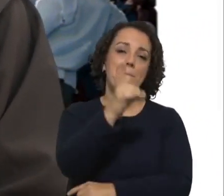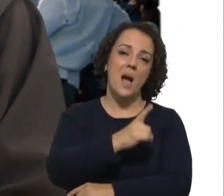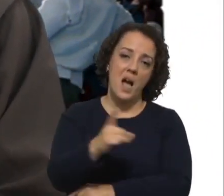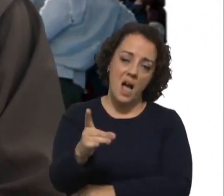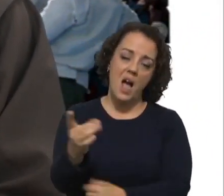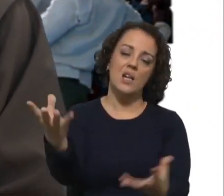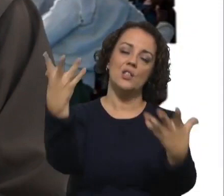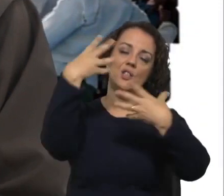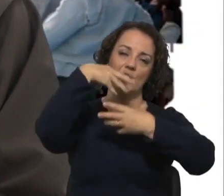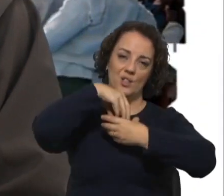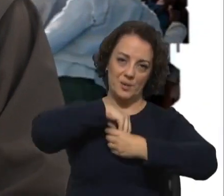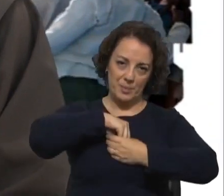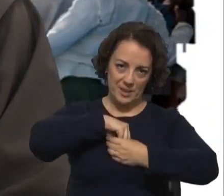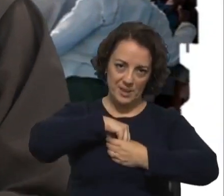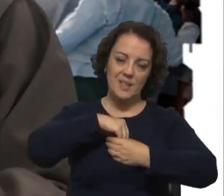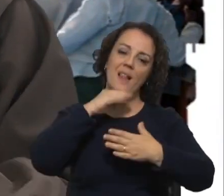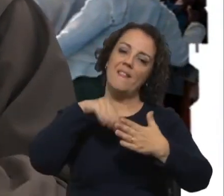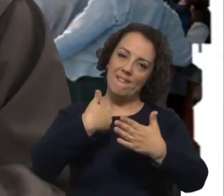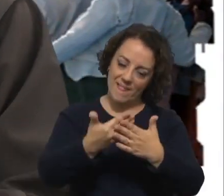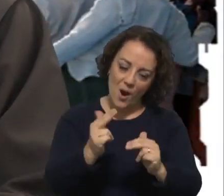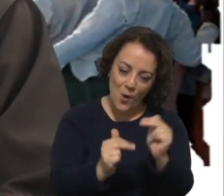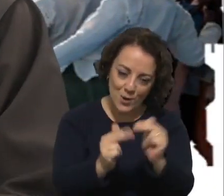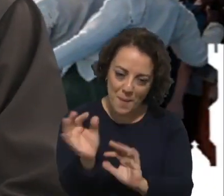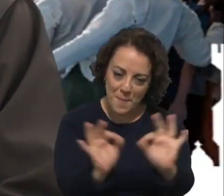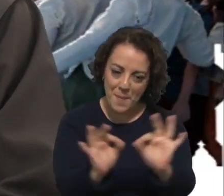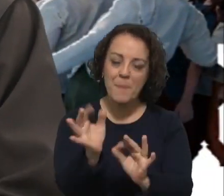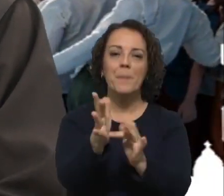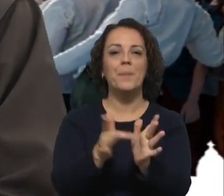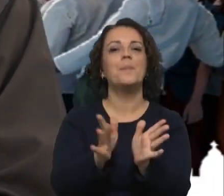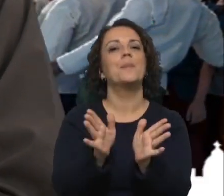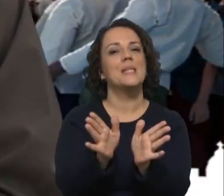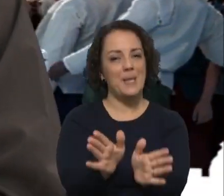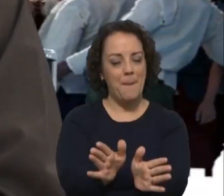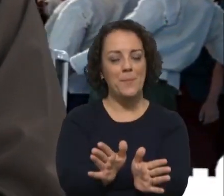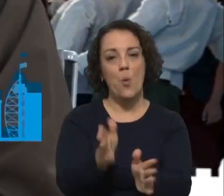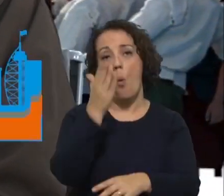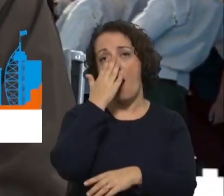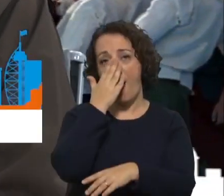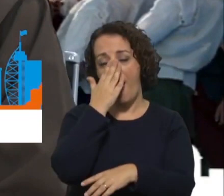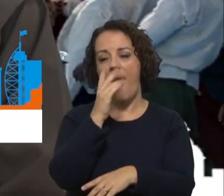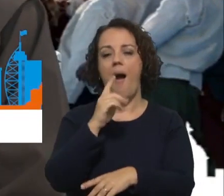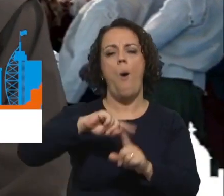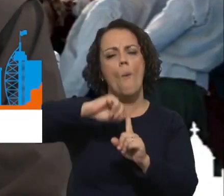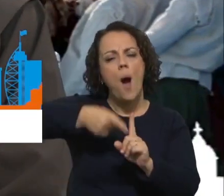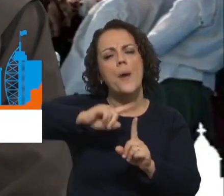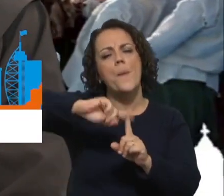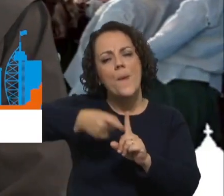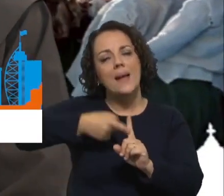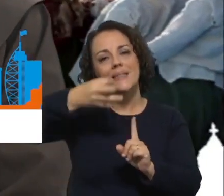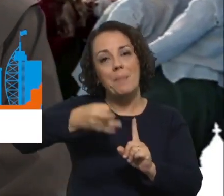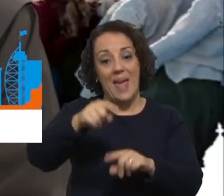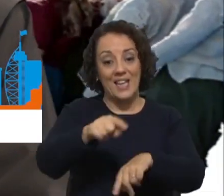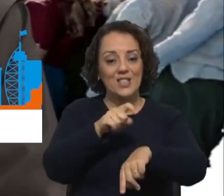E então, nesse sentido, sim, fazer o presépio, quando estamos a fazer o presépio, é um ritual, digamos, anual, em que nós,